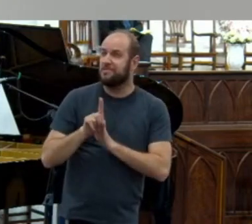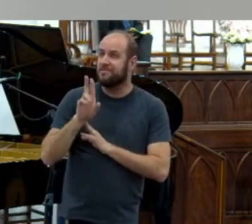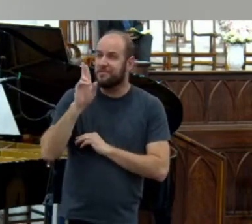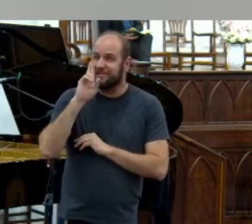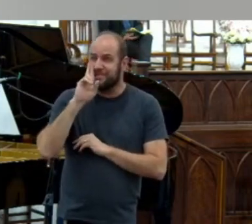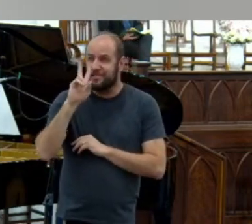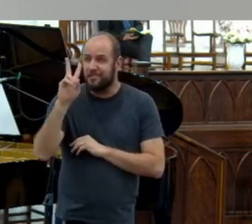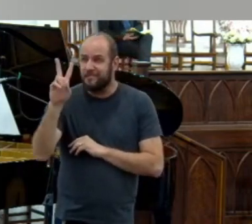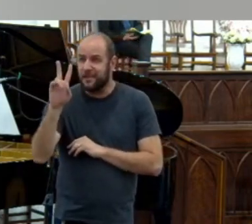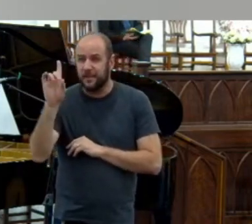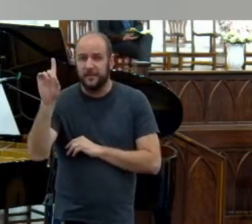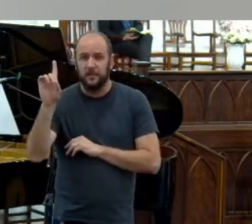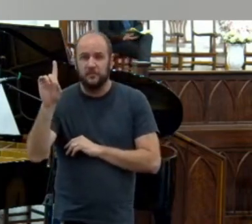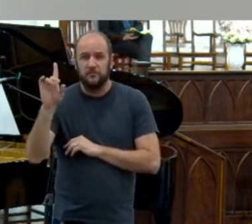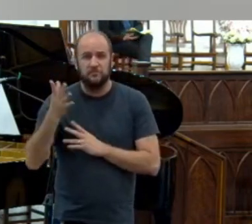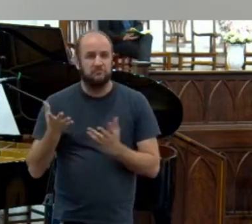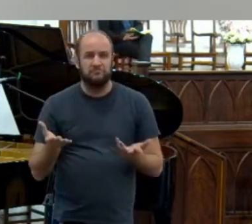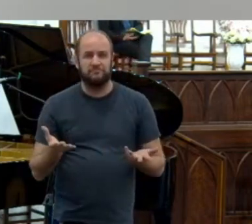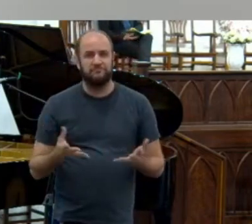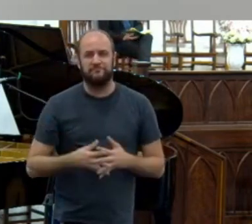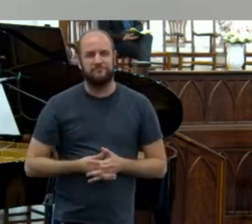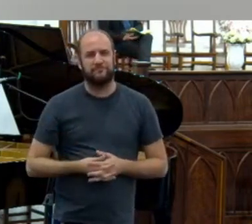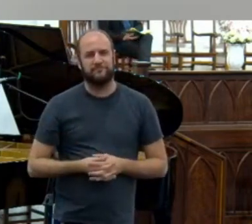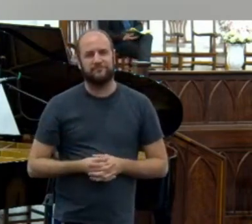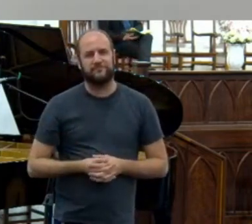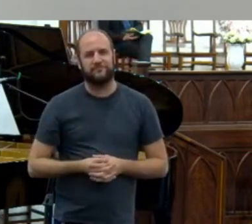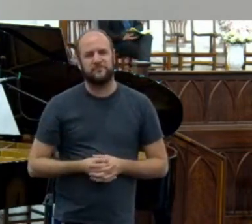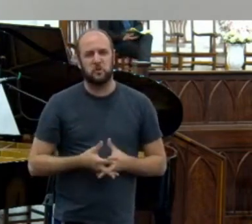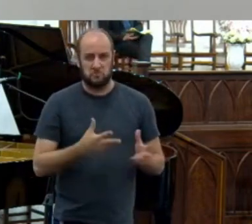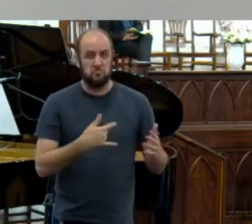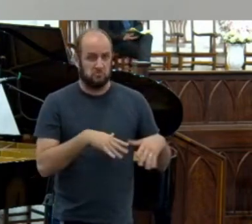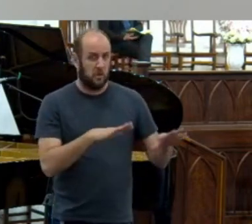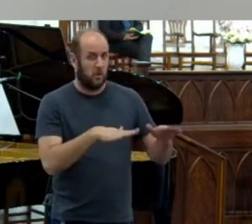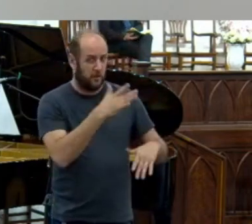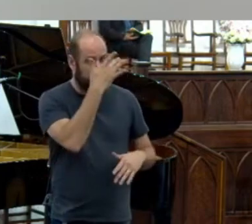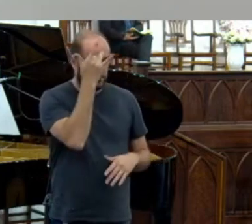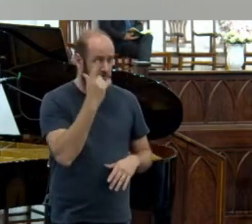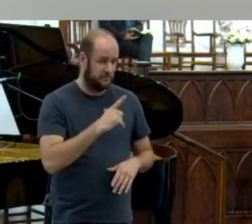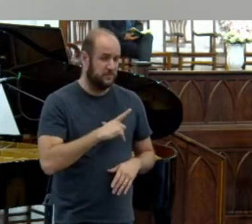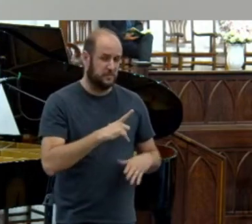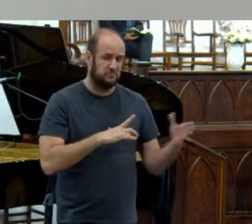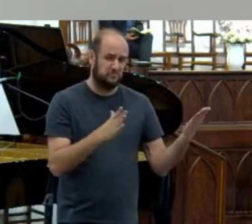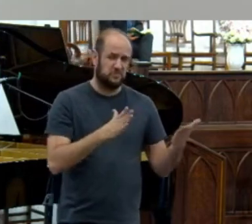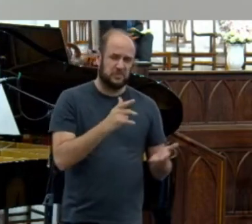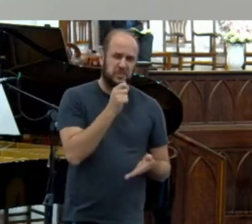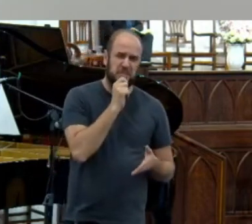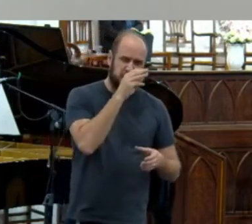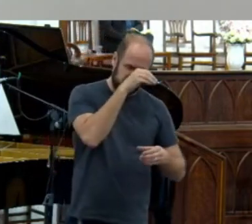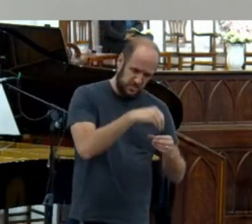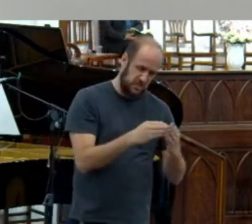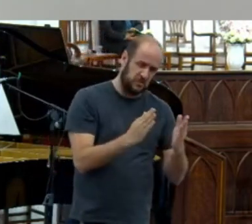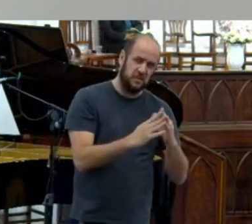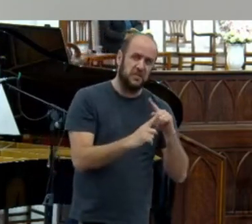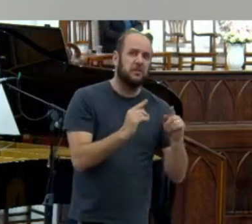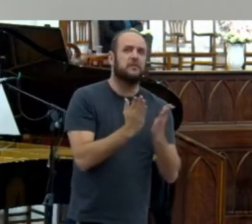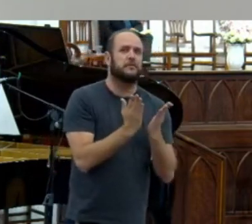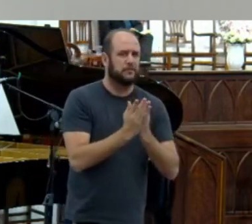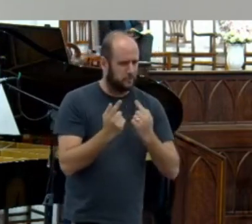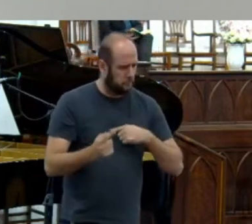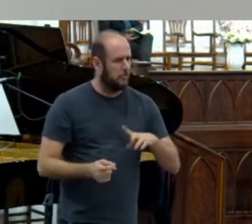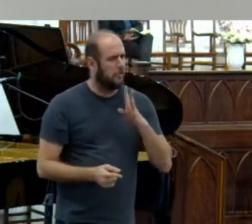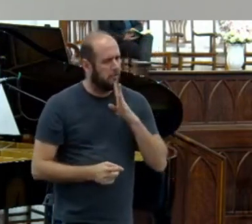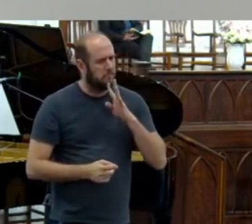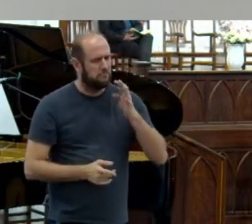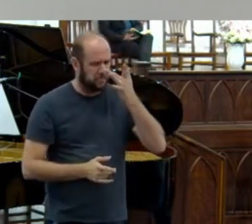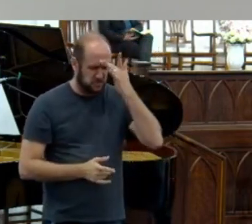escrutinizem Deus. Há muitos que fazem assim, mesmo nos dias de hoje, dentro da igreja evangélica. Eu conheço gente da